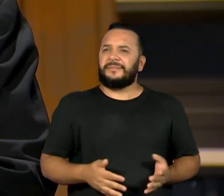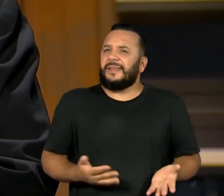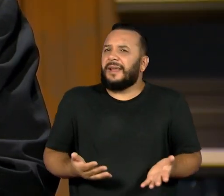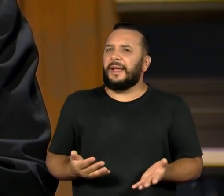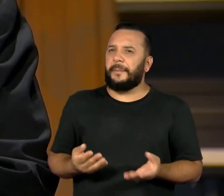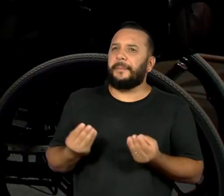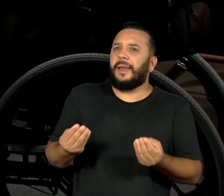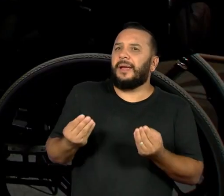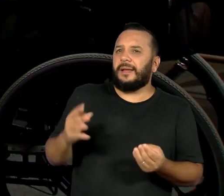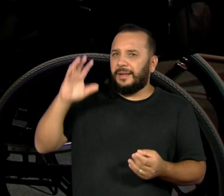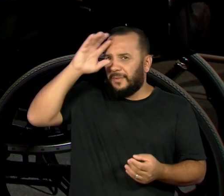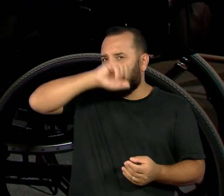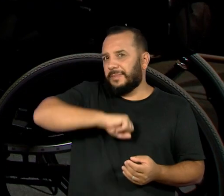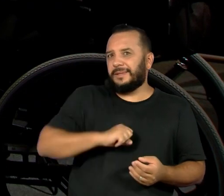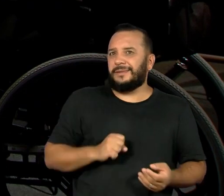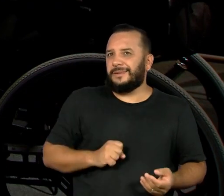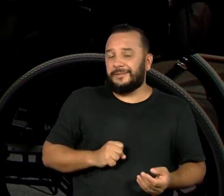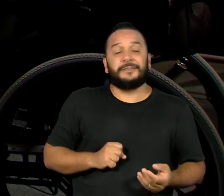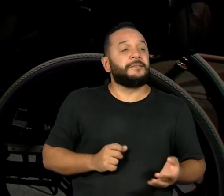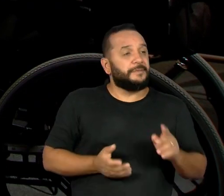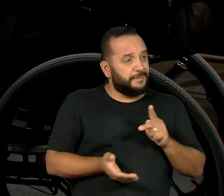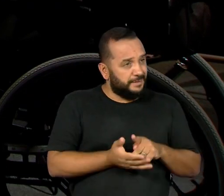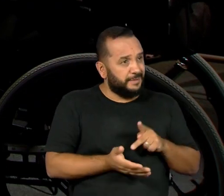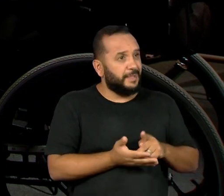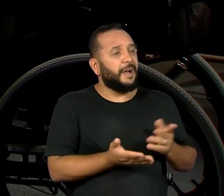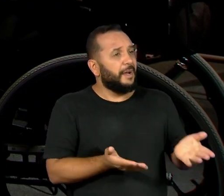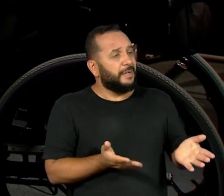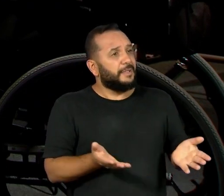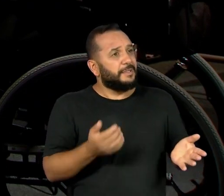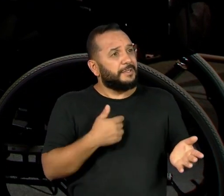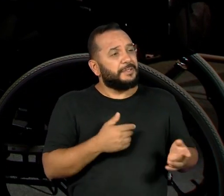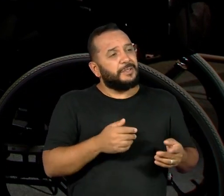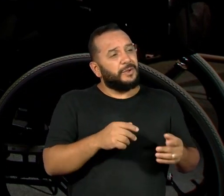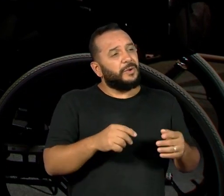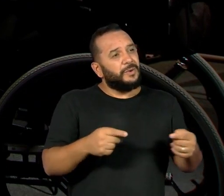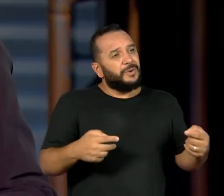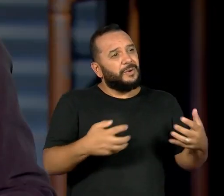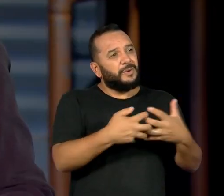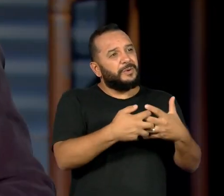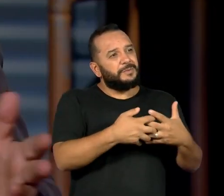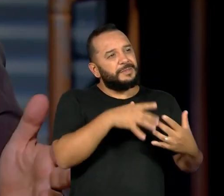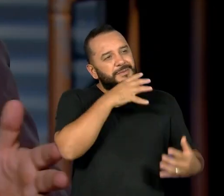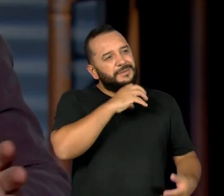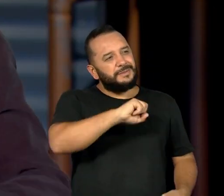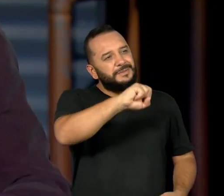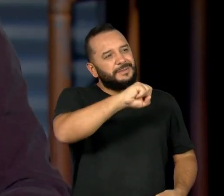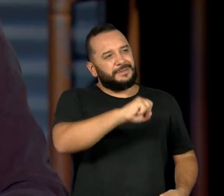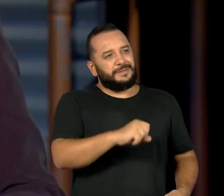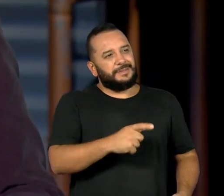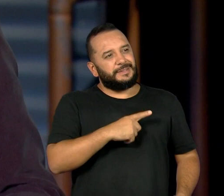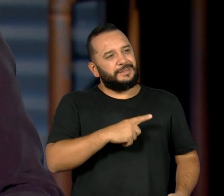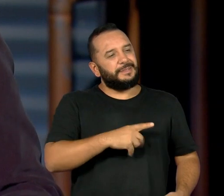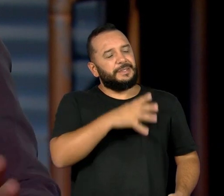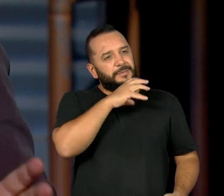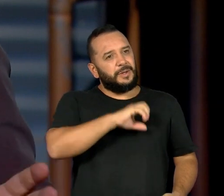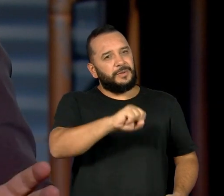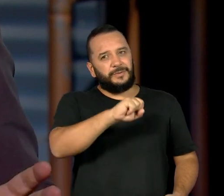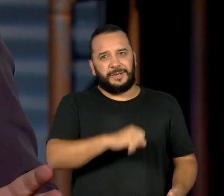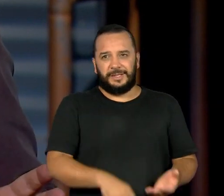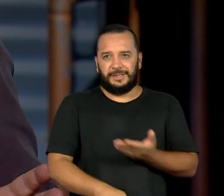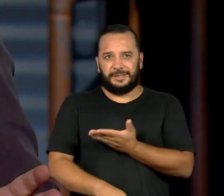estou, né? Para que eu estou aqui, né? Que tem a ver com Paulo Freire, né? Pois é. Que é outro cara pouco